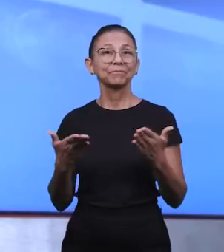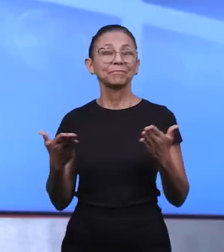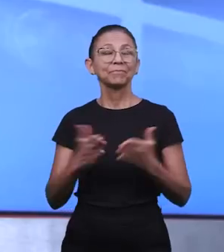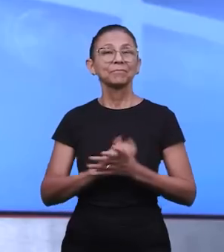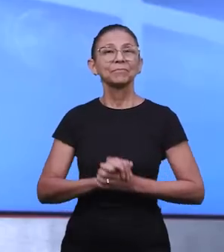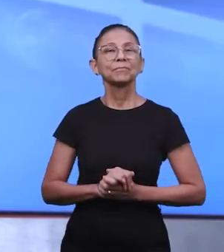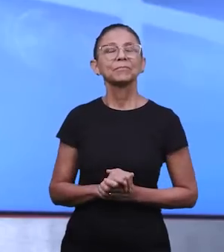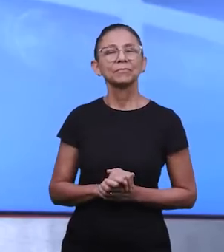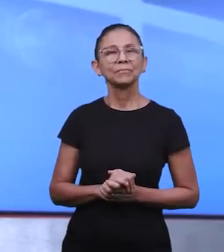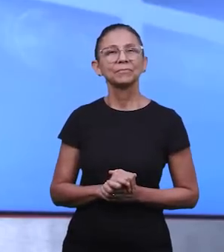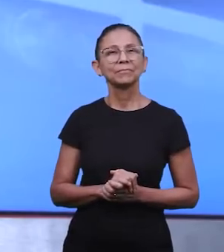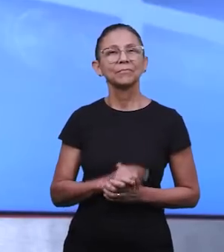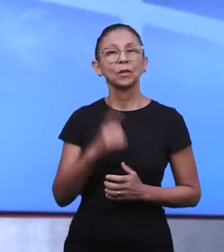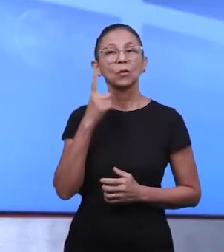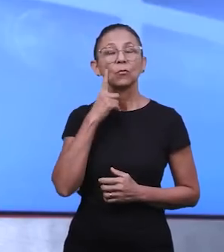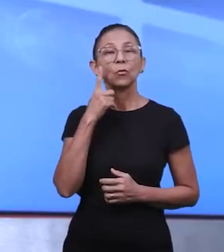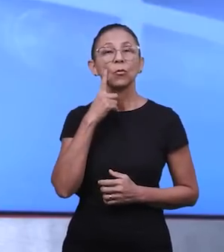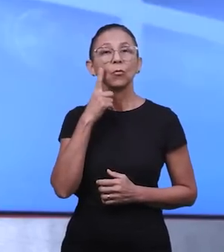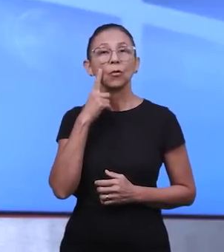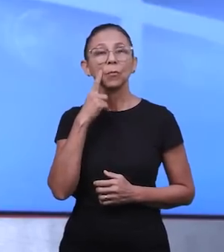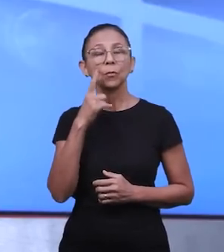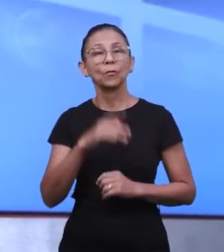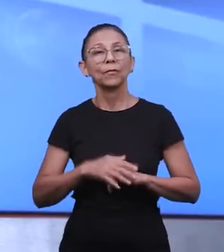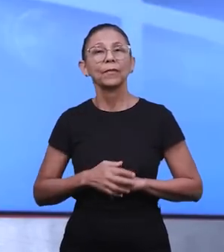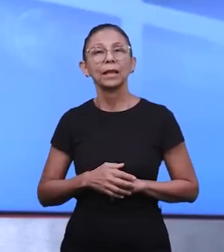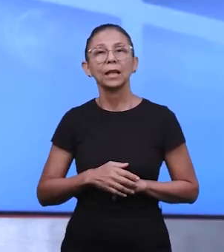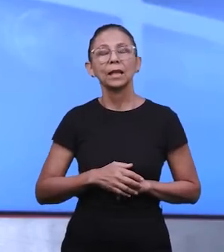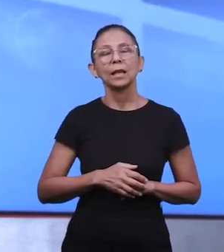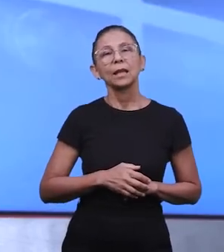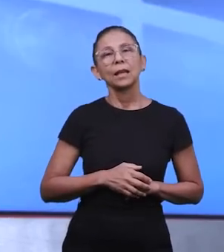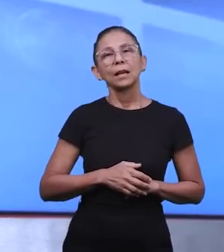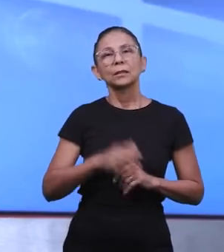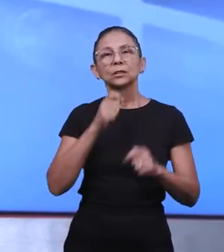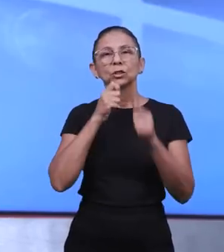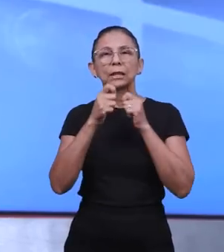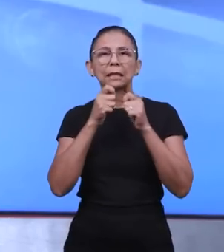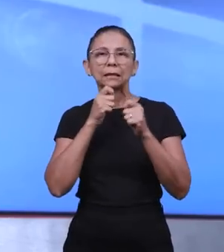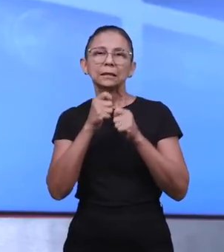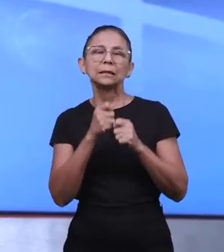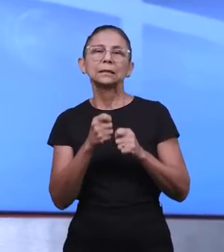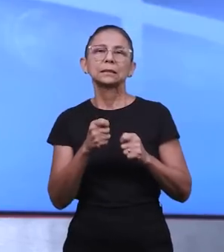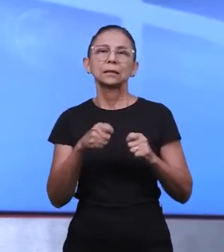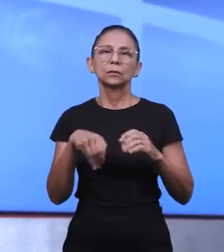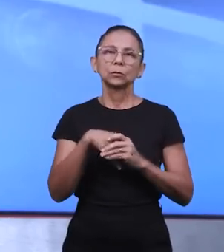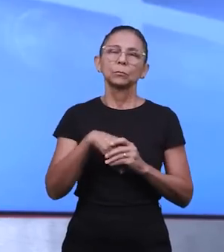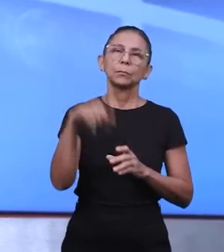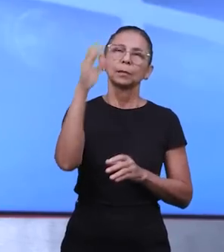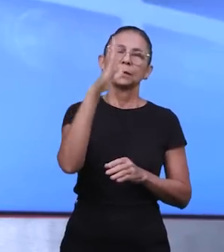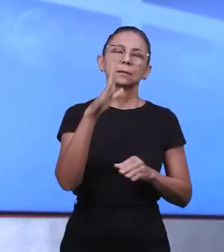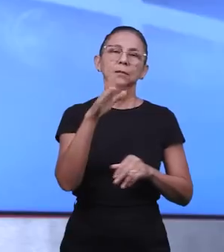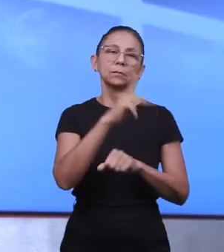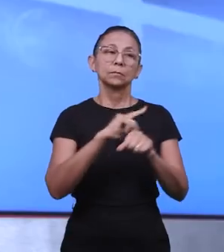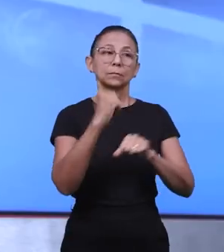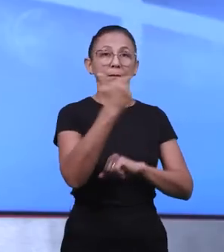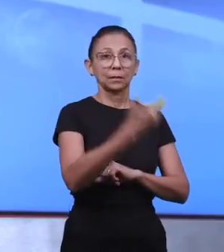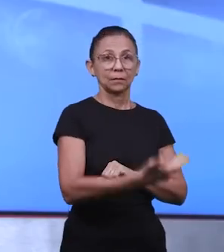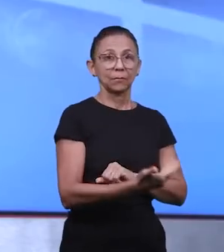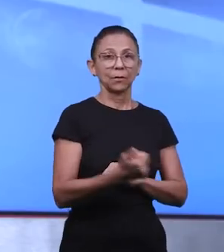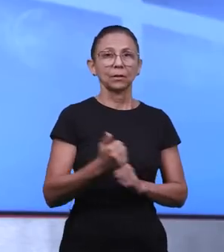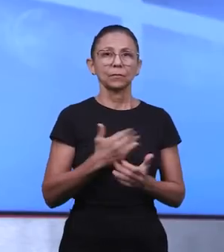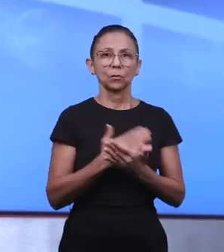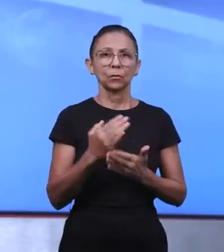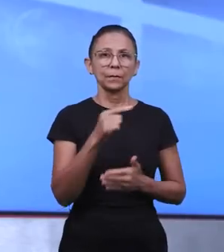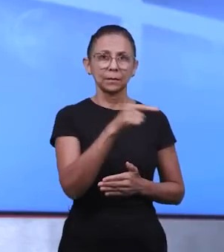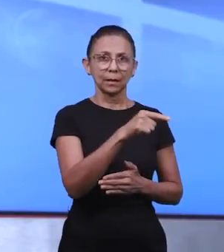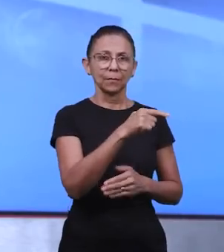Agora vamos, meu irmão, minha irmã, para as participações dos nossos queridos correspondentes do Brasil e também no exterior. Começando